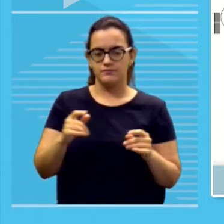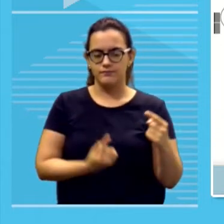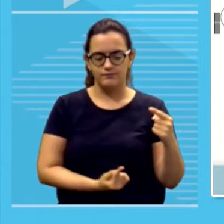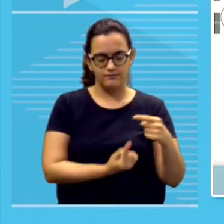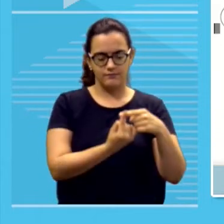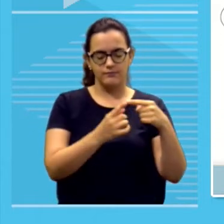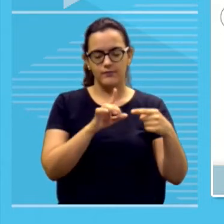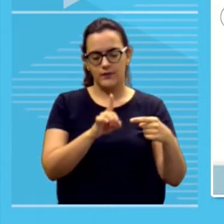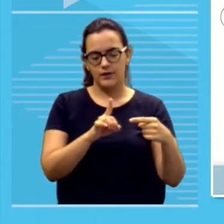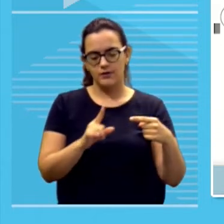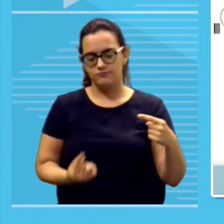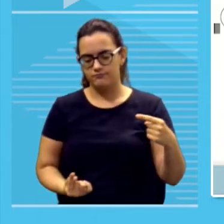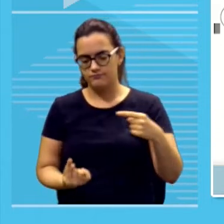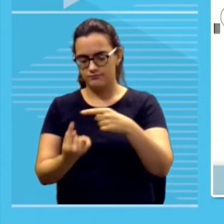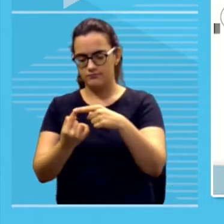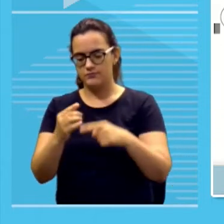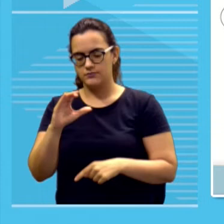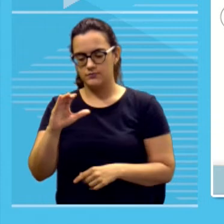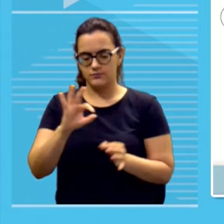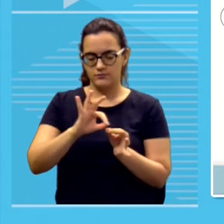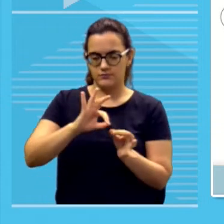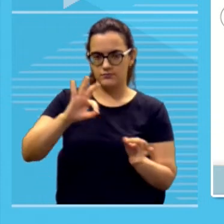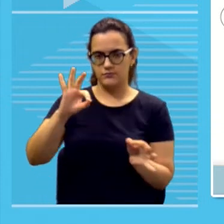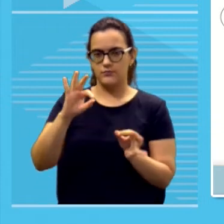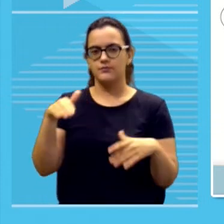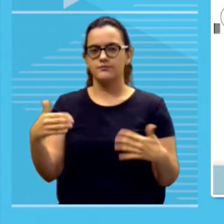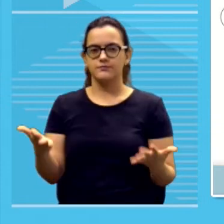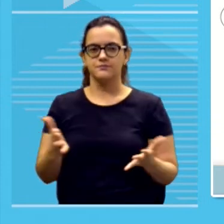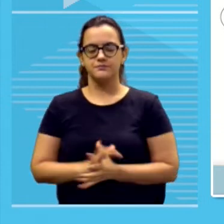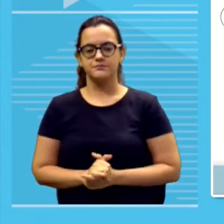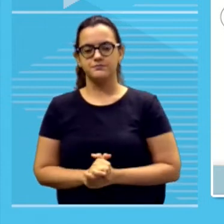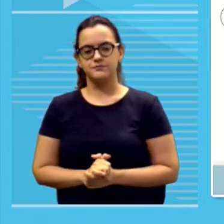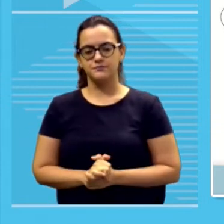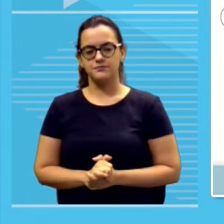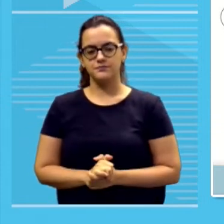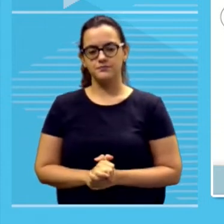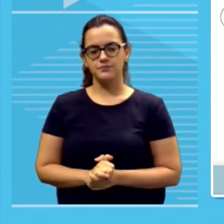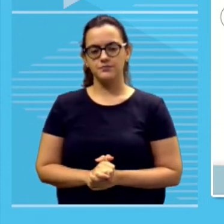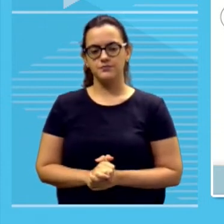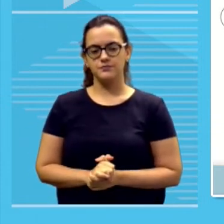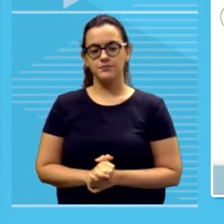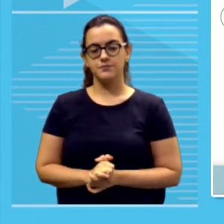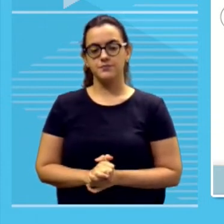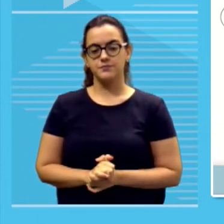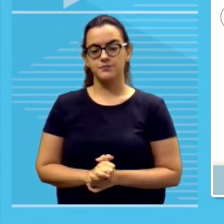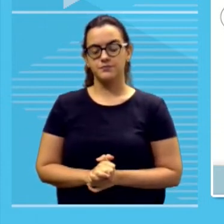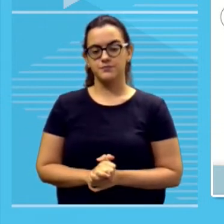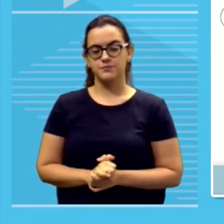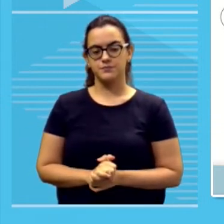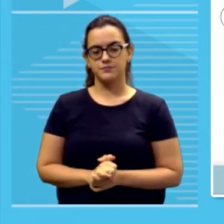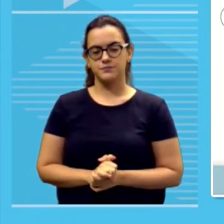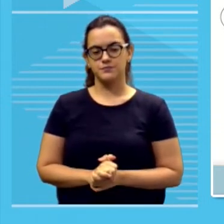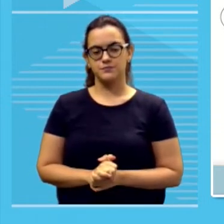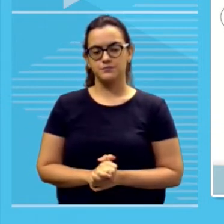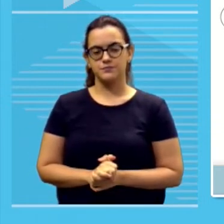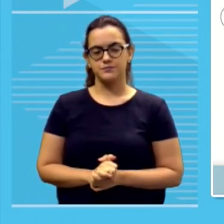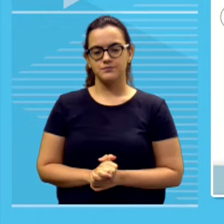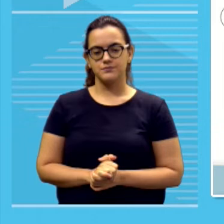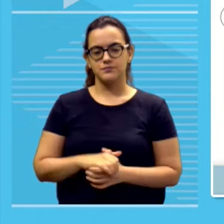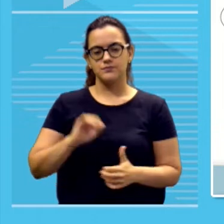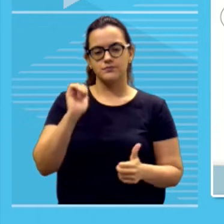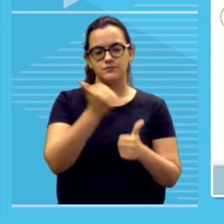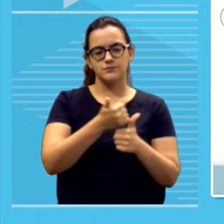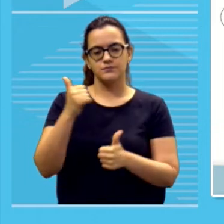do ponto c é 5 menos o x do ponto de que é 2 ao quadrado mais vamos para